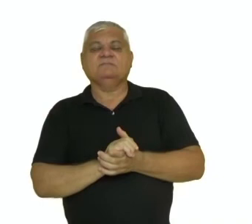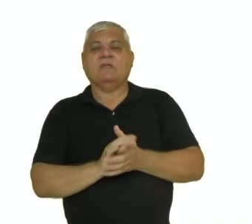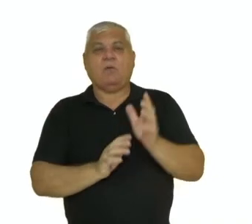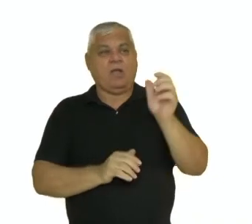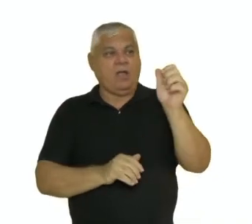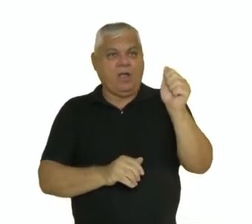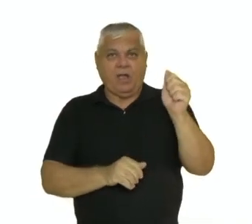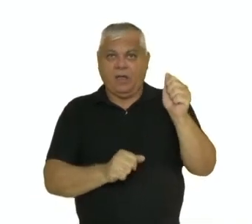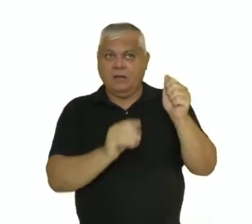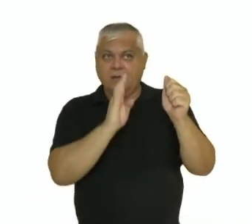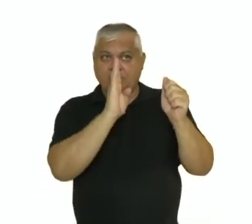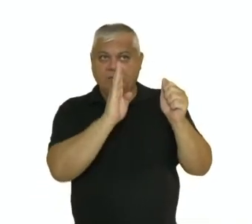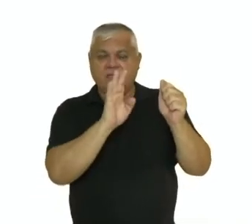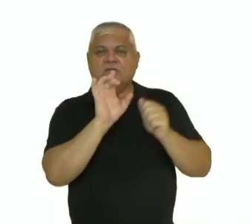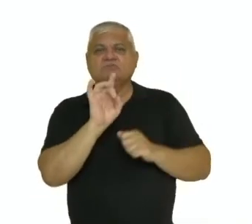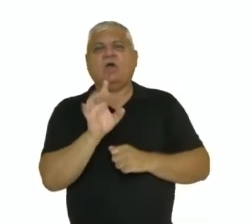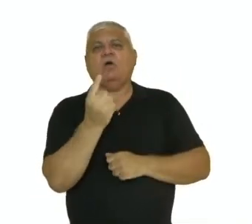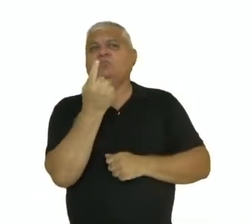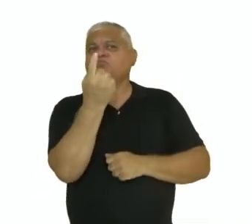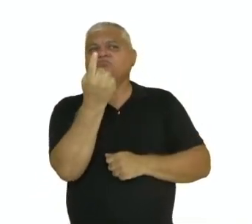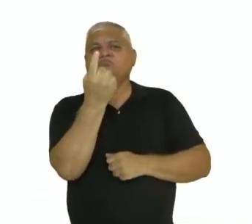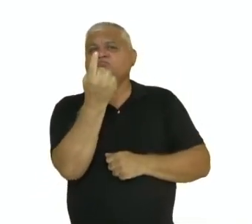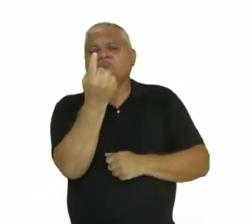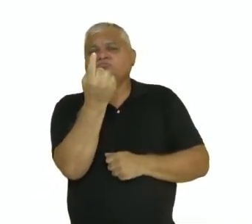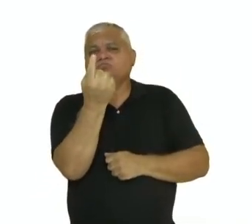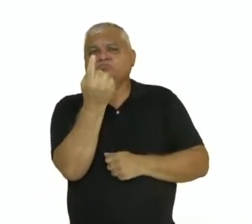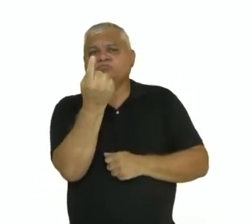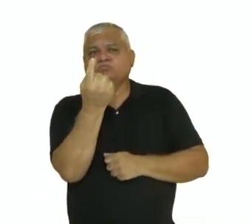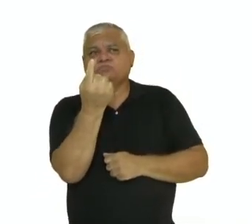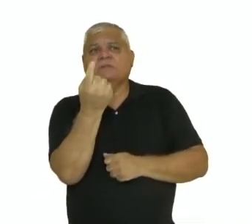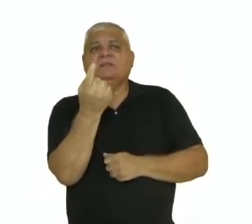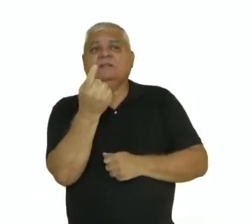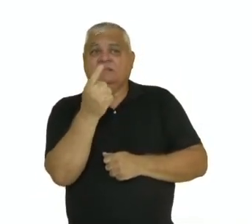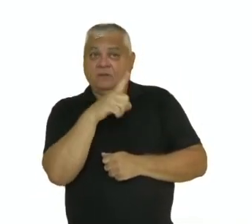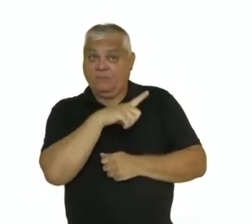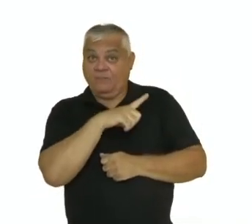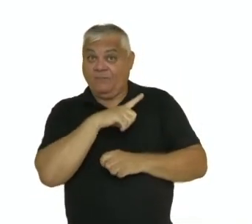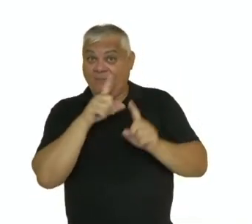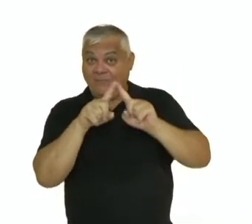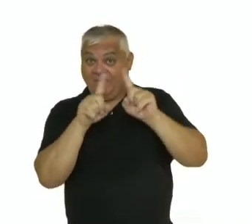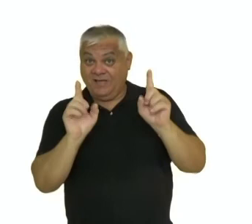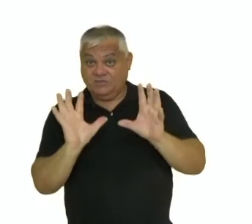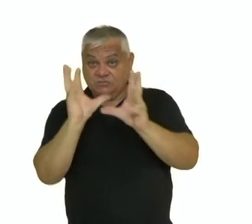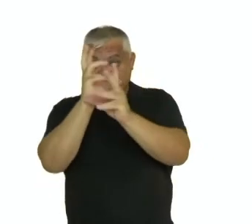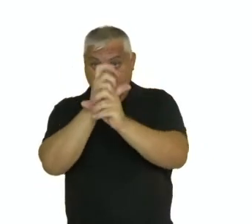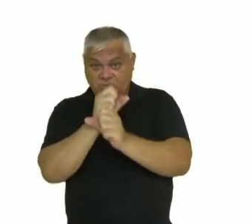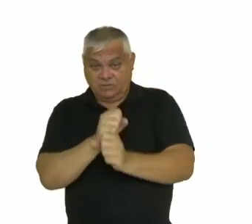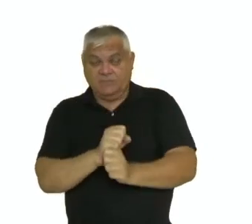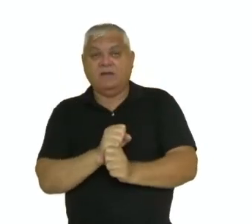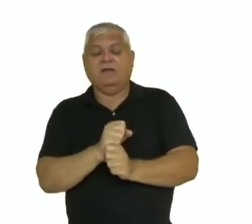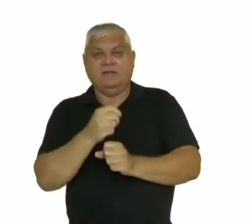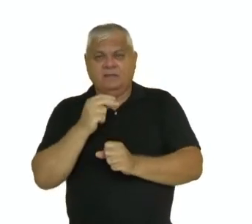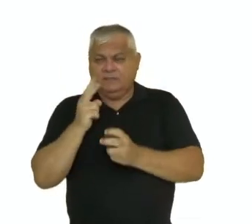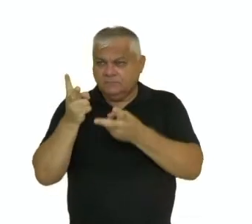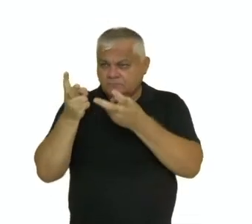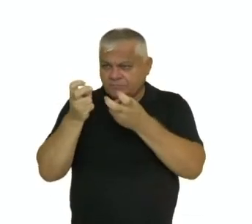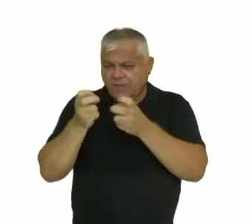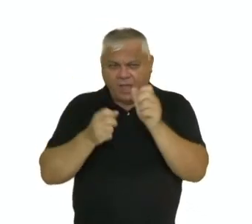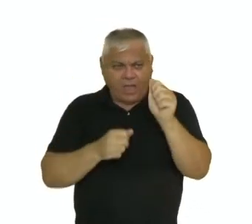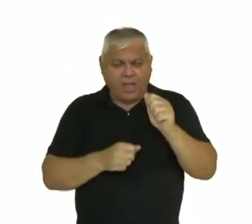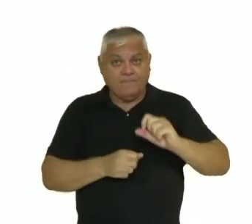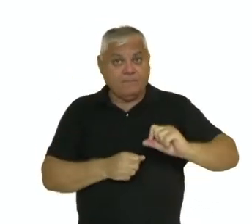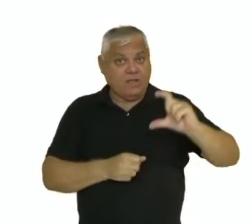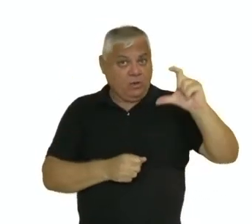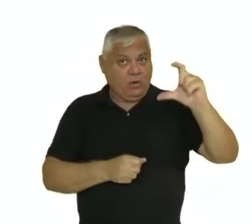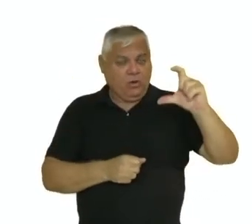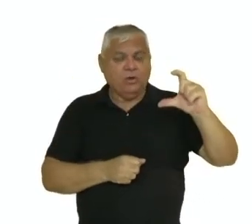B aparecem apenas uma vez em cada membro da equação. Porém, se somarmos os índices, observando que A tem o maior